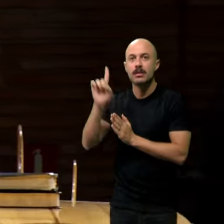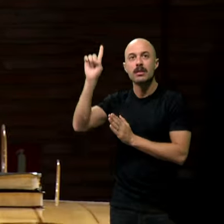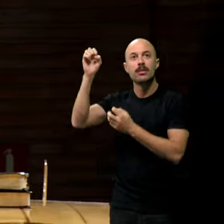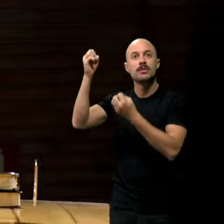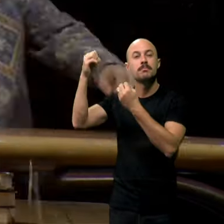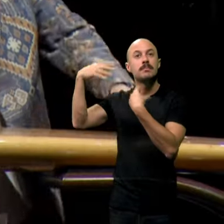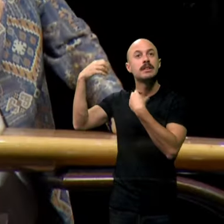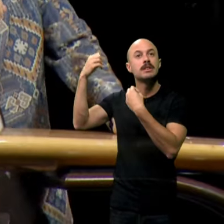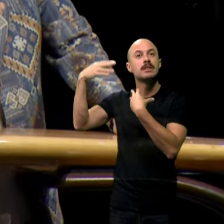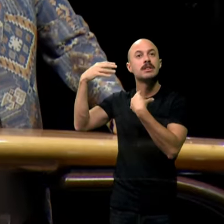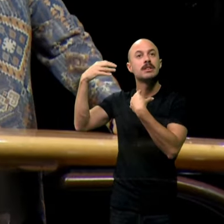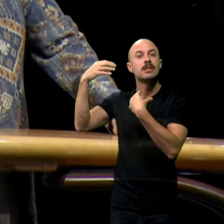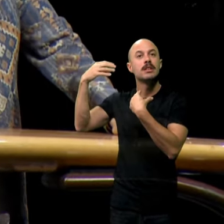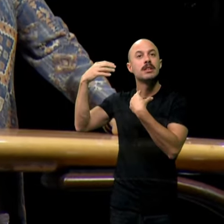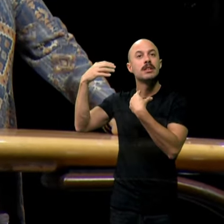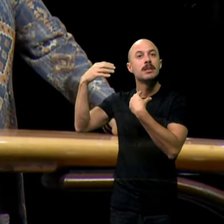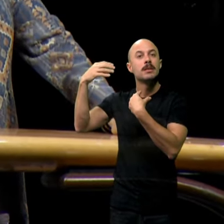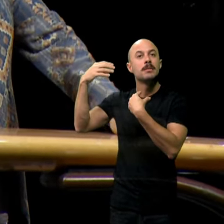Porque